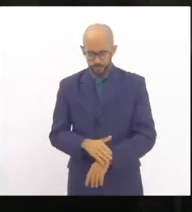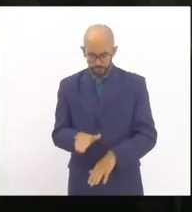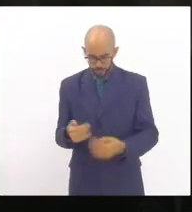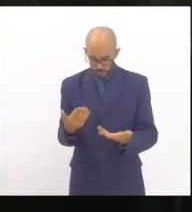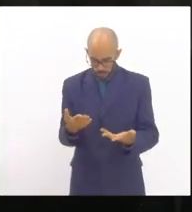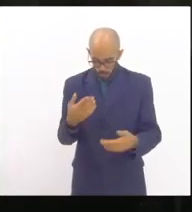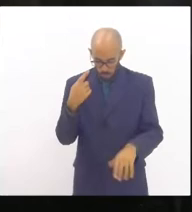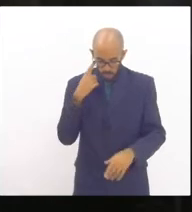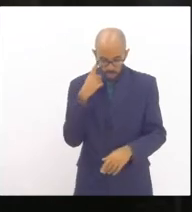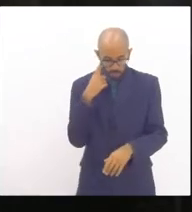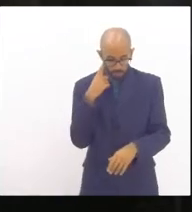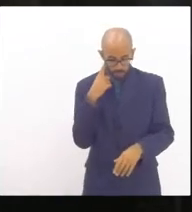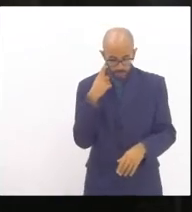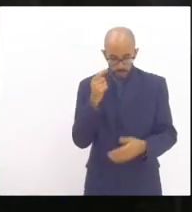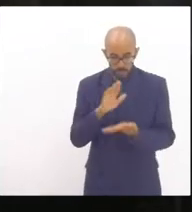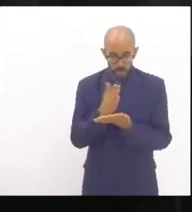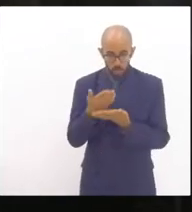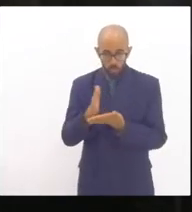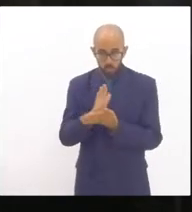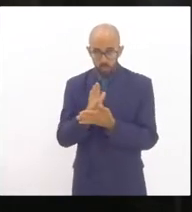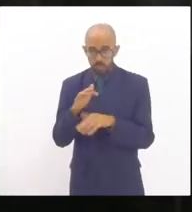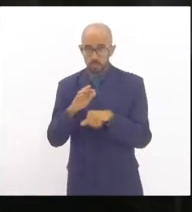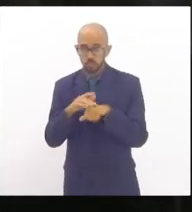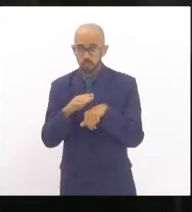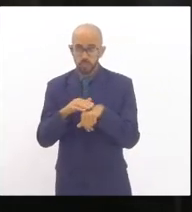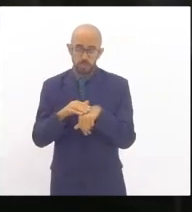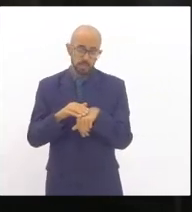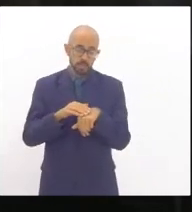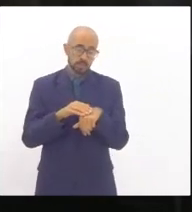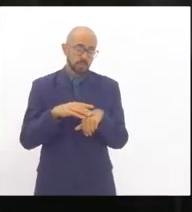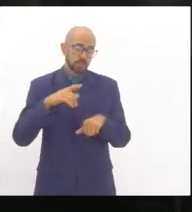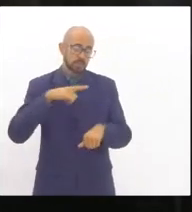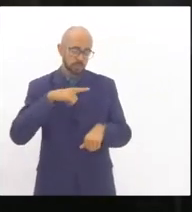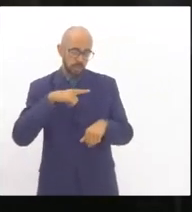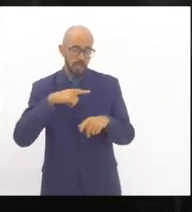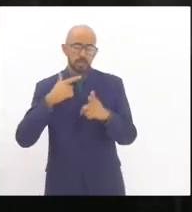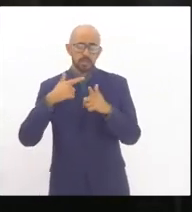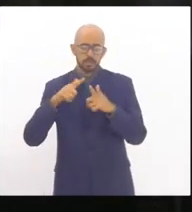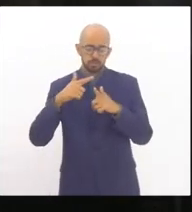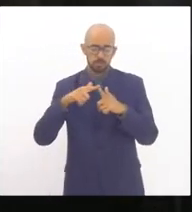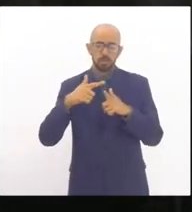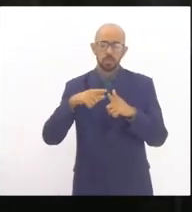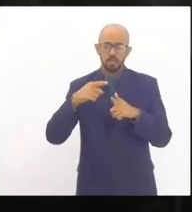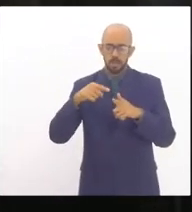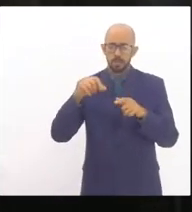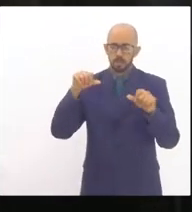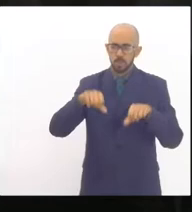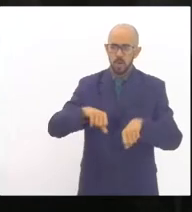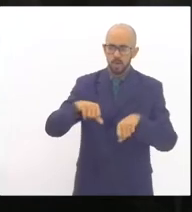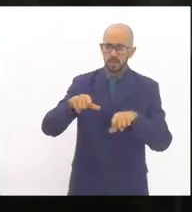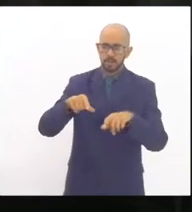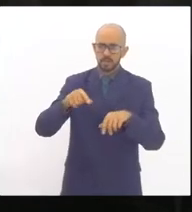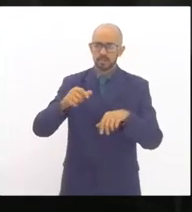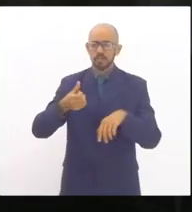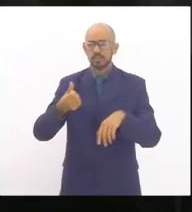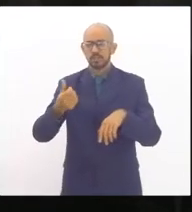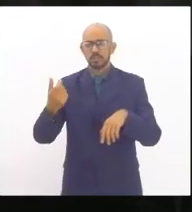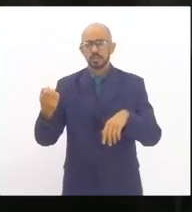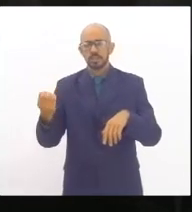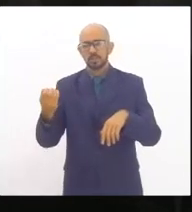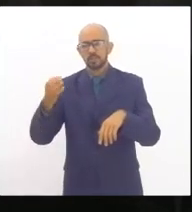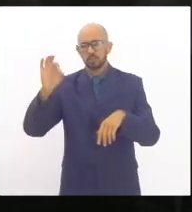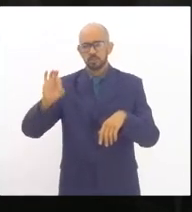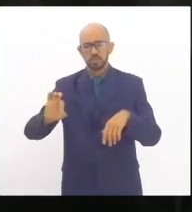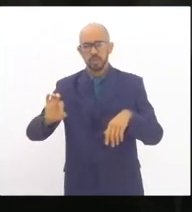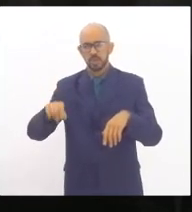aqui em algumas doenças são particularmente afetadas pela tuberculose a gente vai verificar sessenta